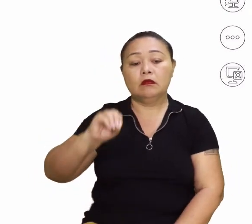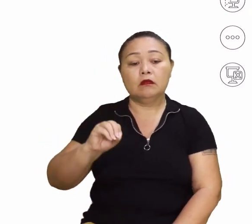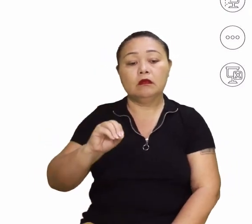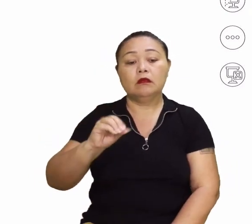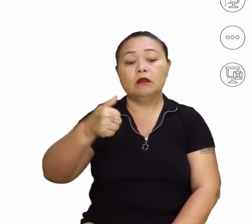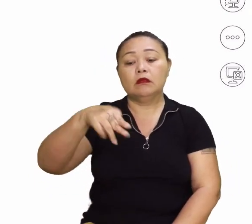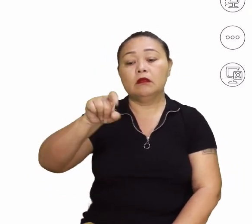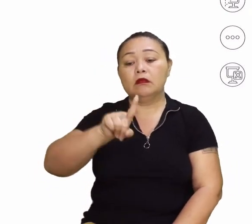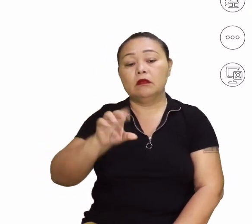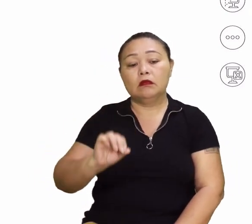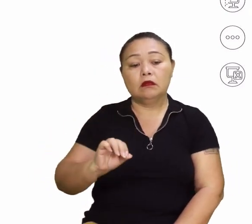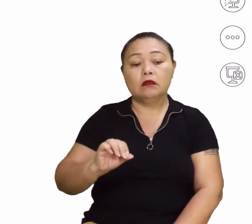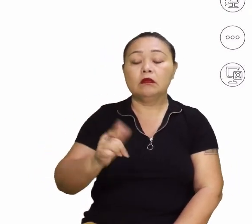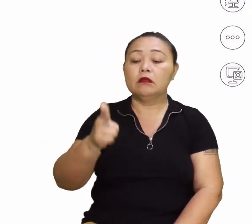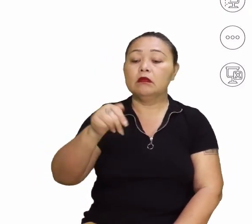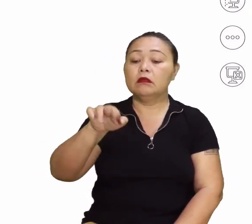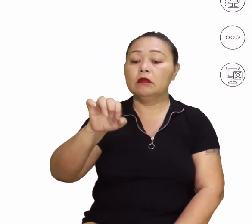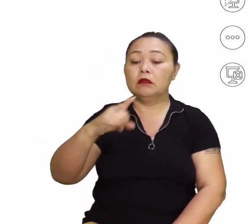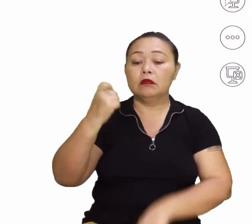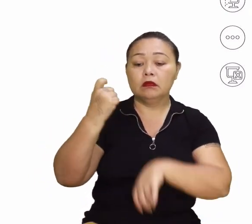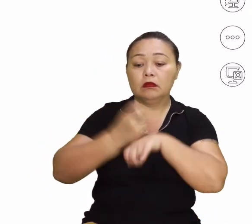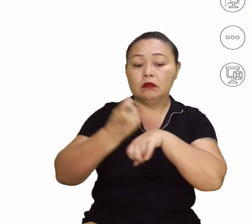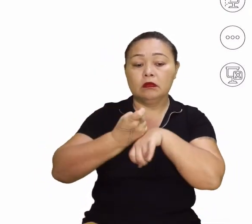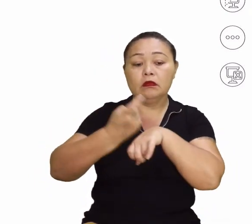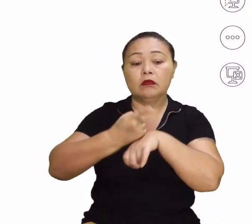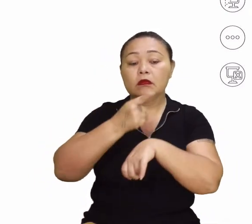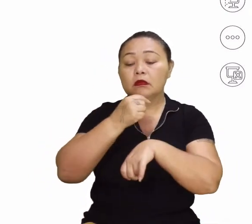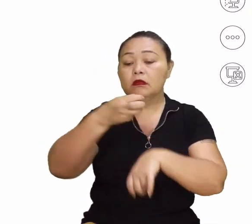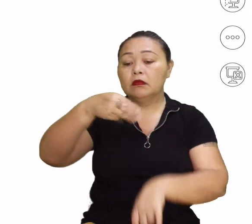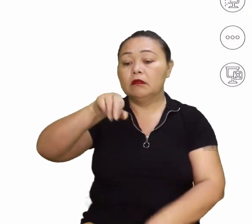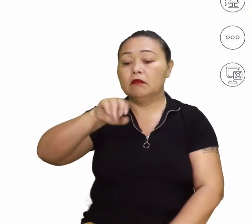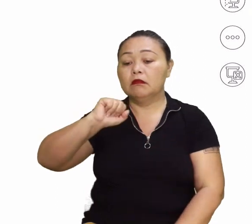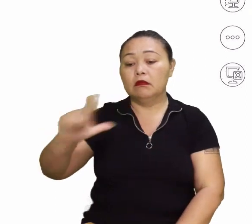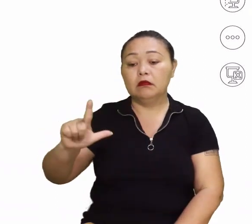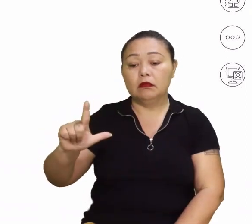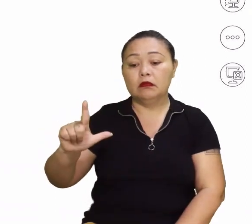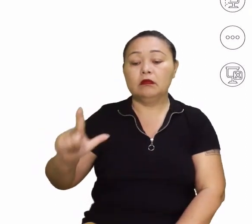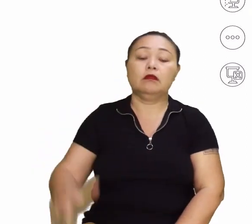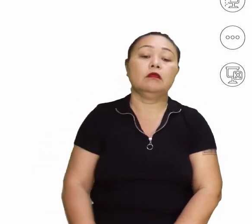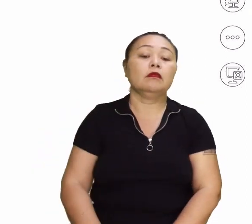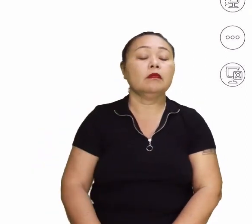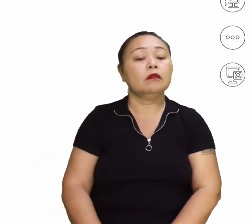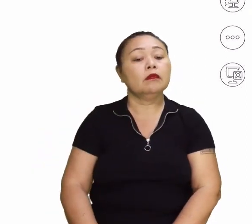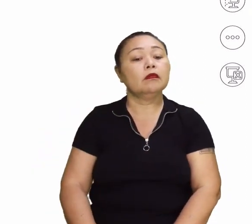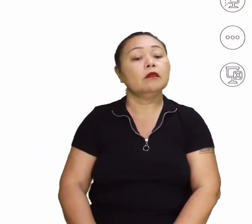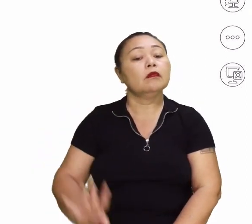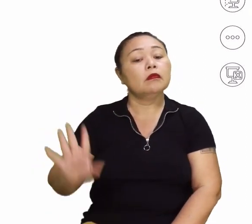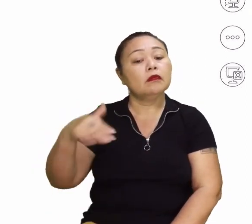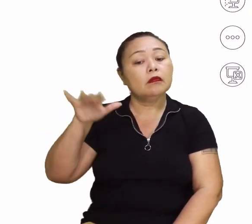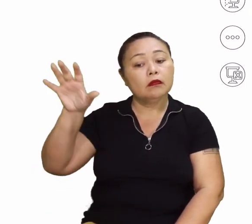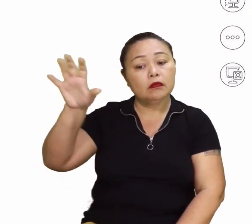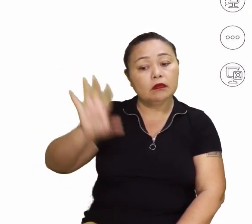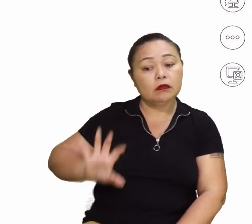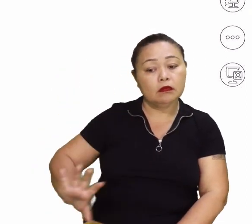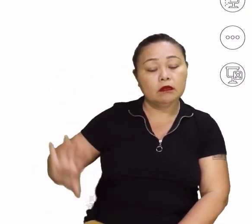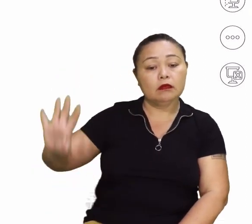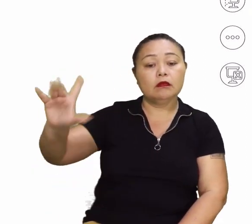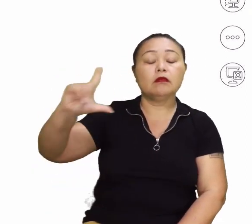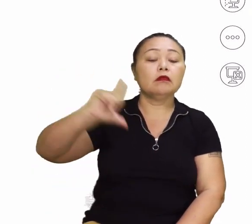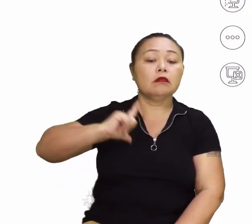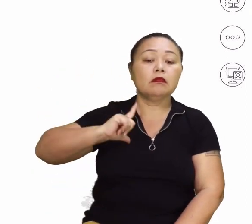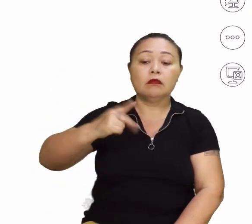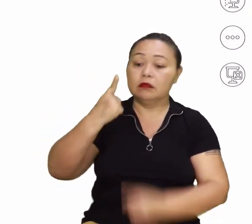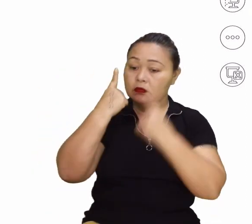nióbio, quartzo, granito e água. A mineral. Olha só quais são as áreas